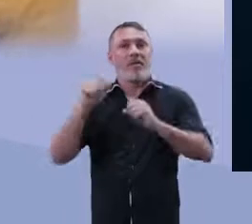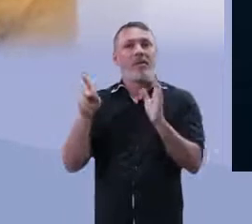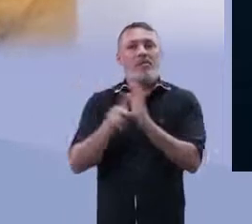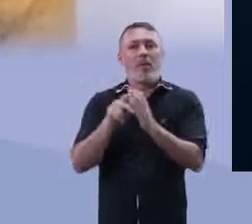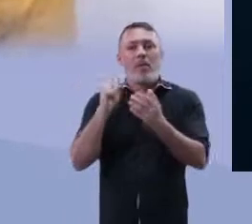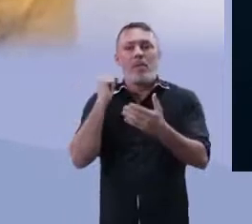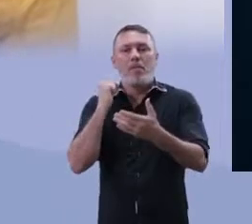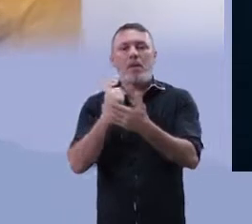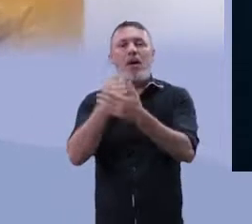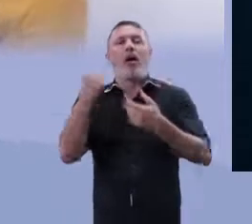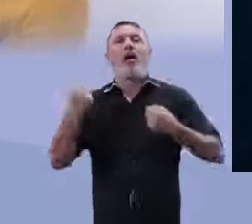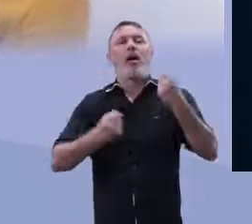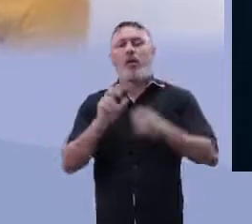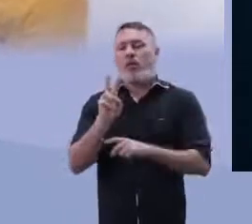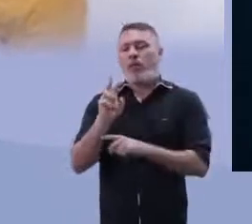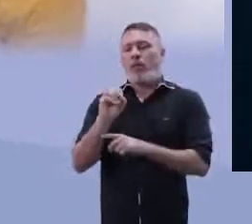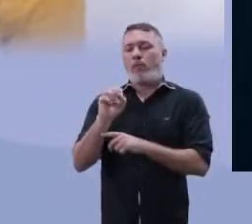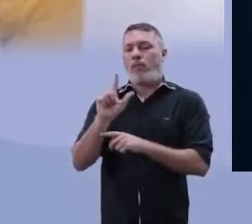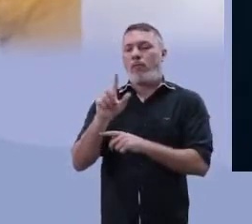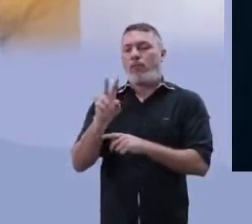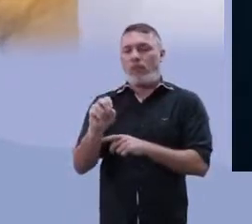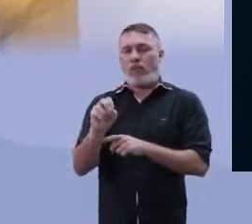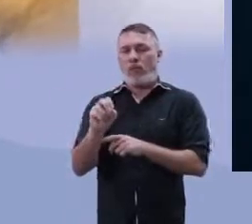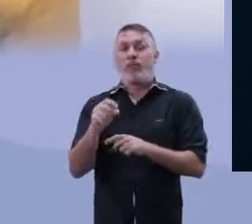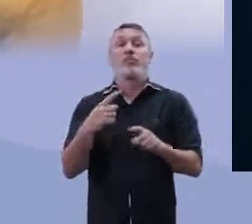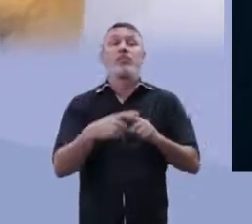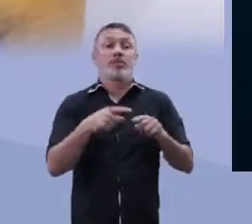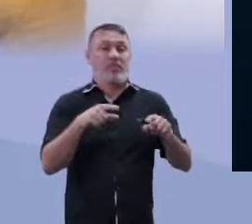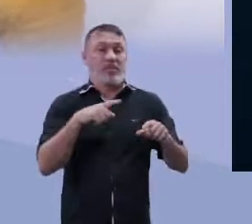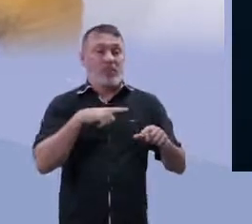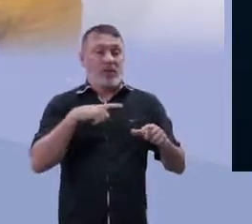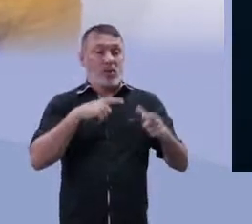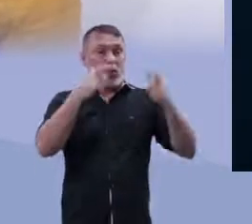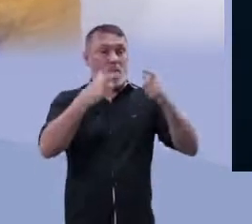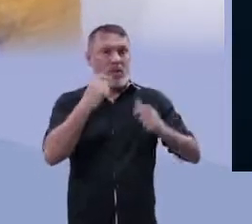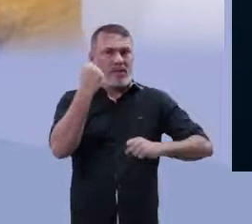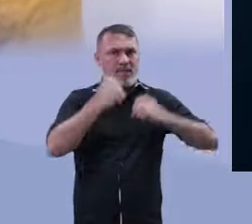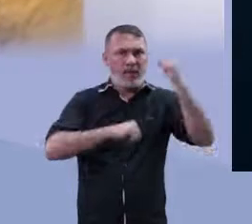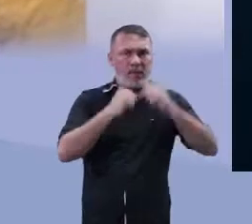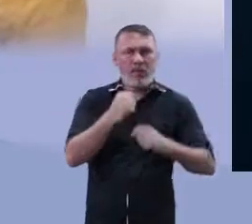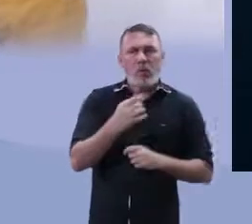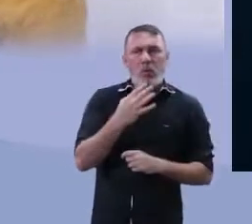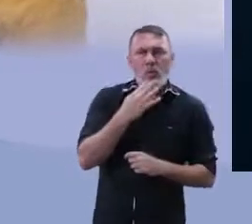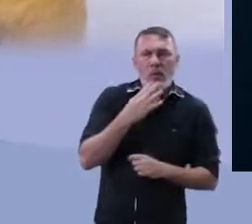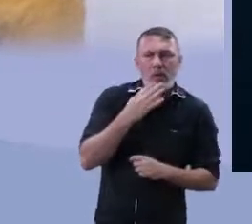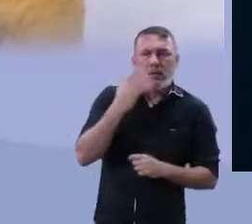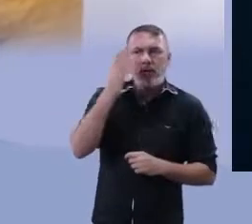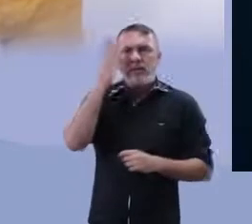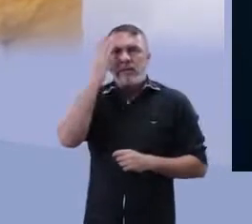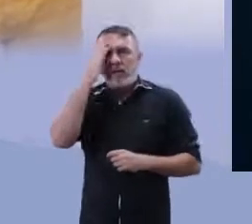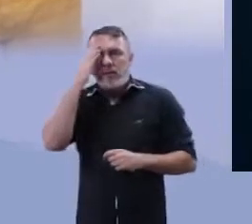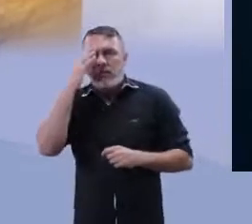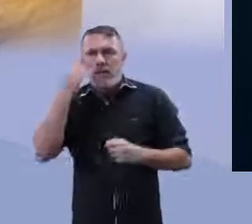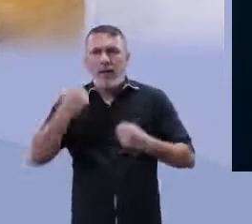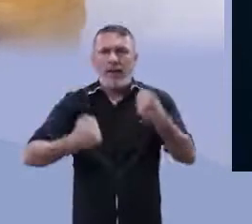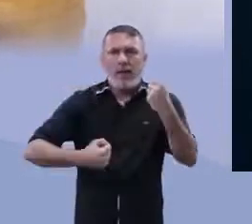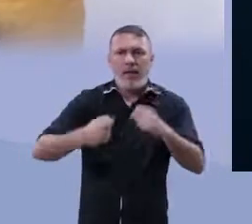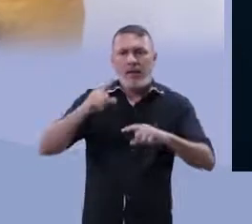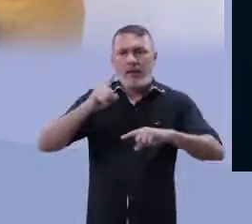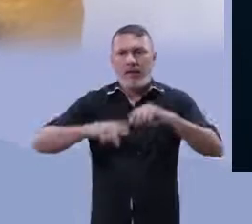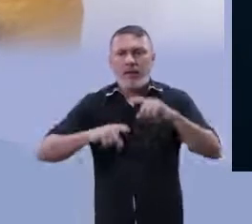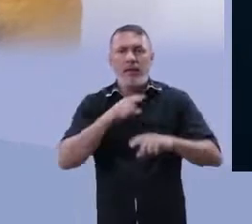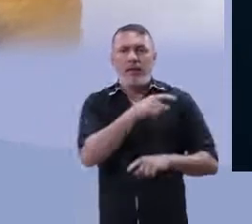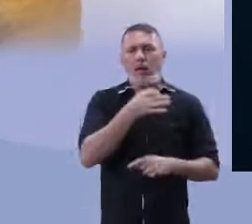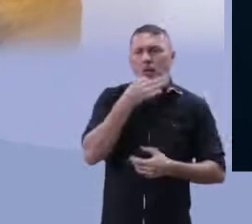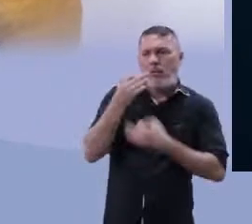funcionário, ele conhecendo o meio de produção, ele conhecendo o que ele produz, se ele opinar para melhorar